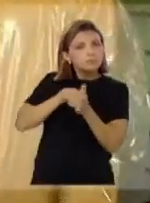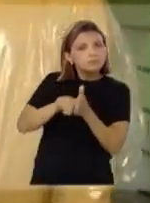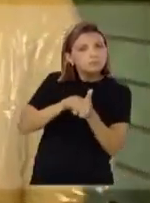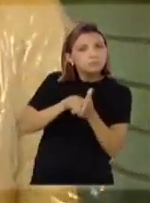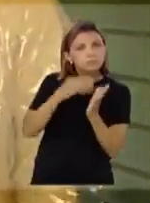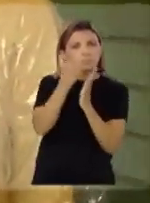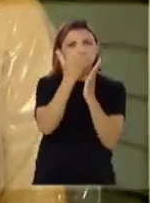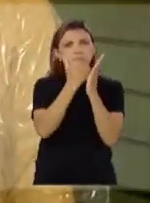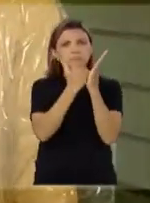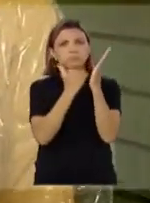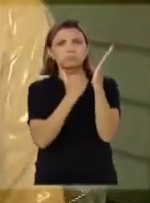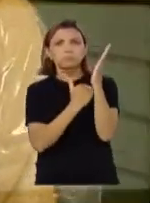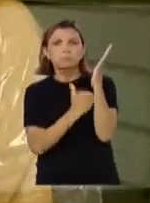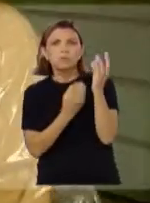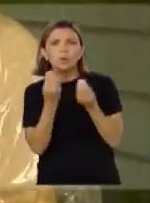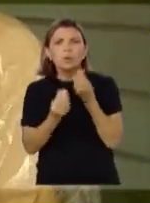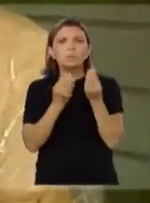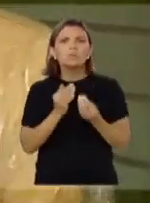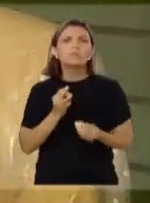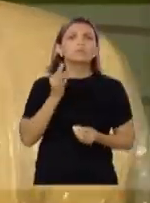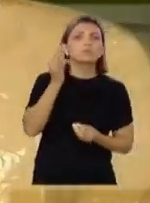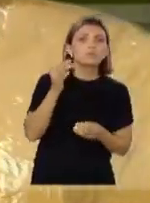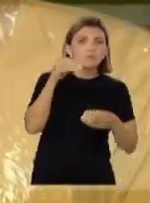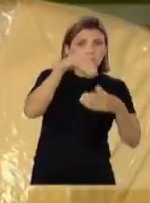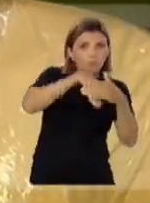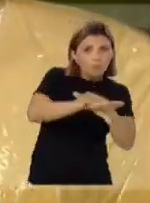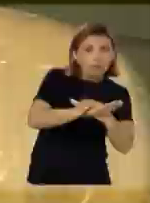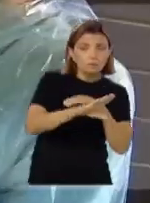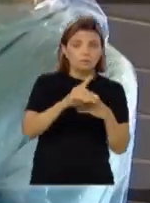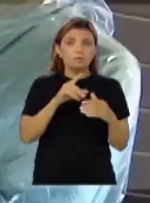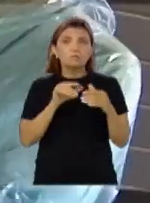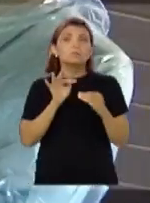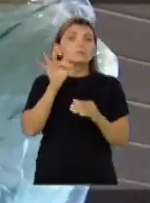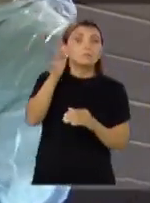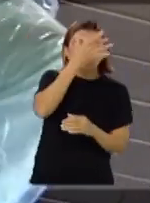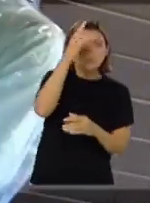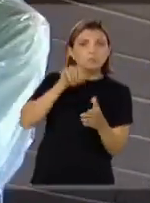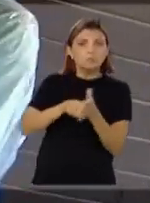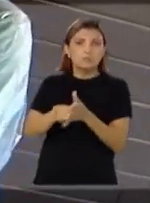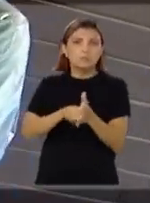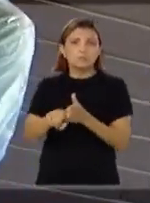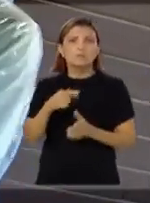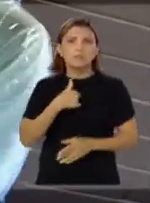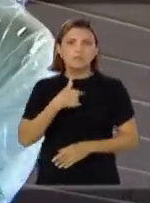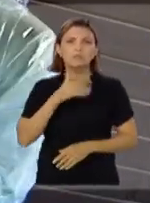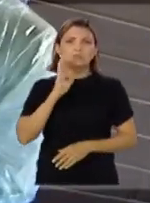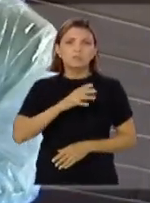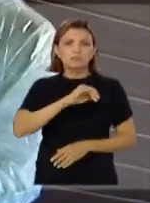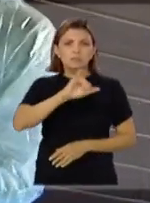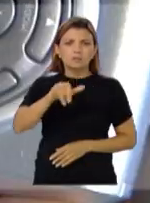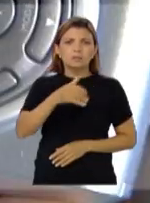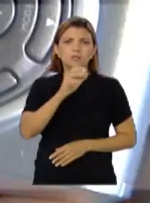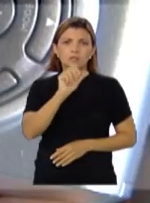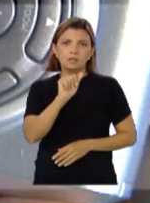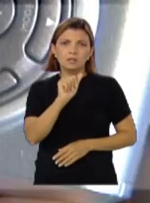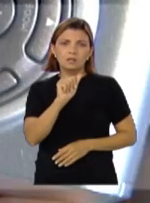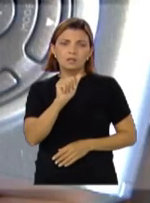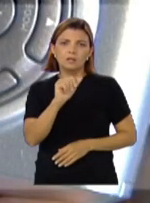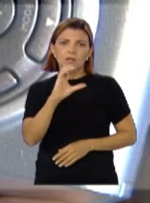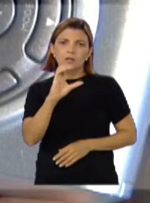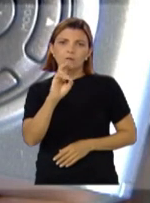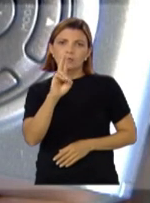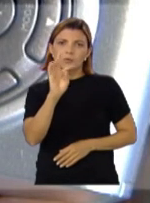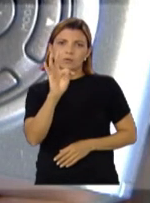a gente classifica e insere num herbário PR servir para futuras pesquisas legal você achou erva de rato e eu achei a Jacutinga Olha que bela